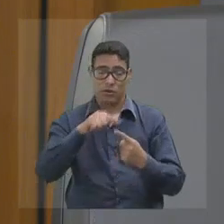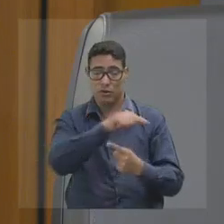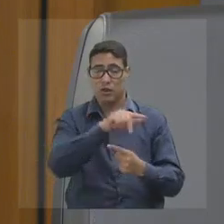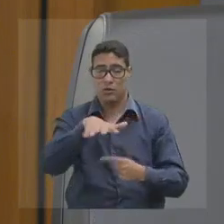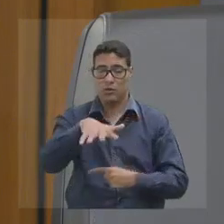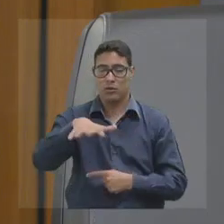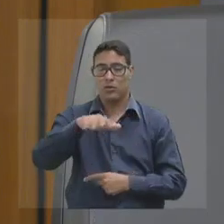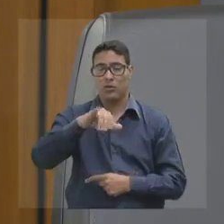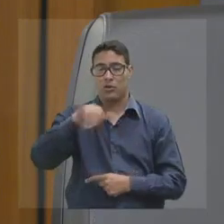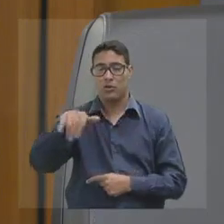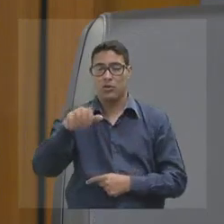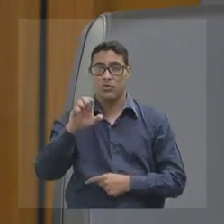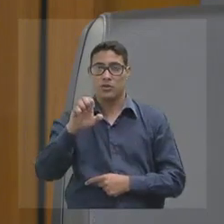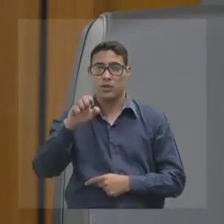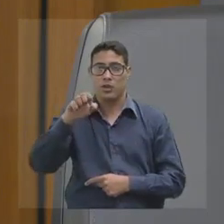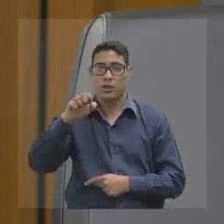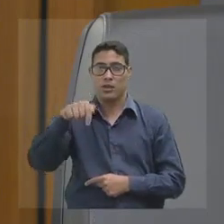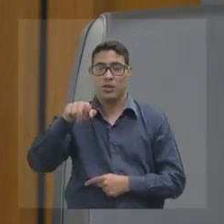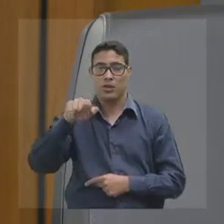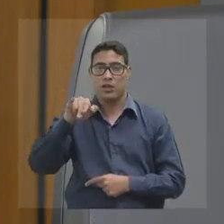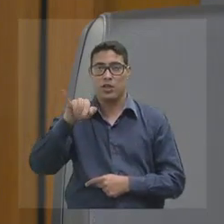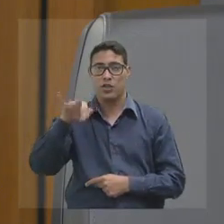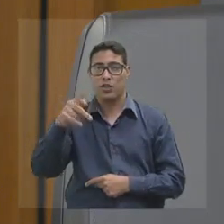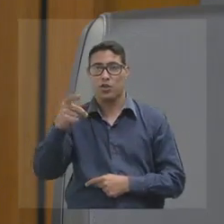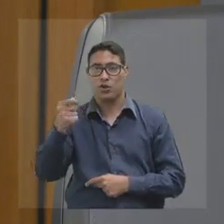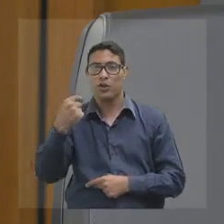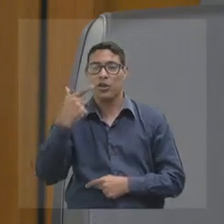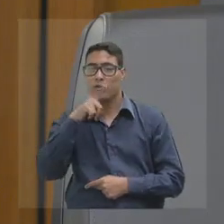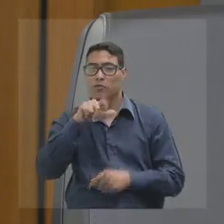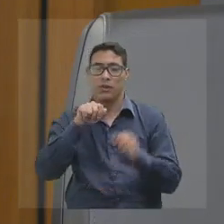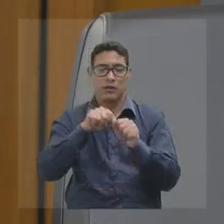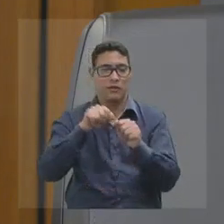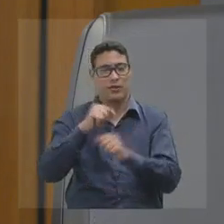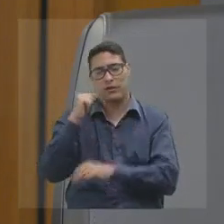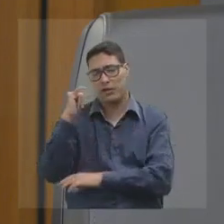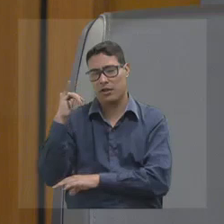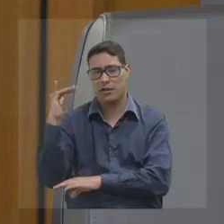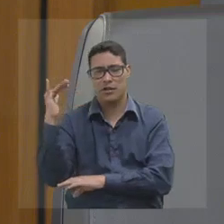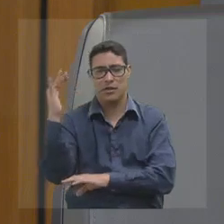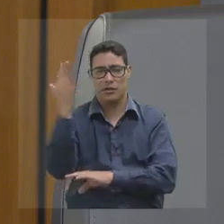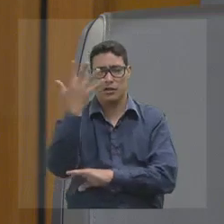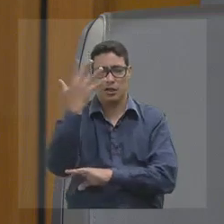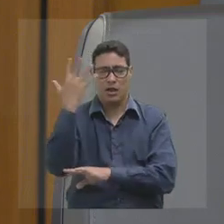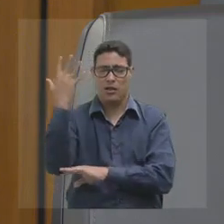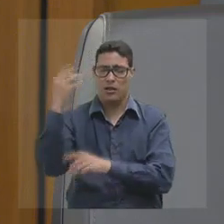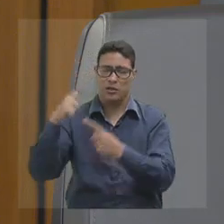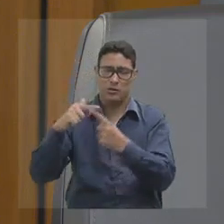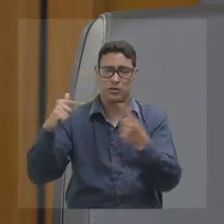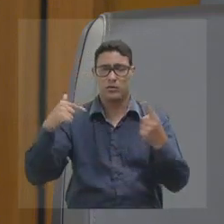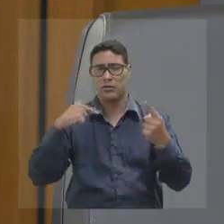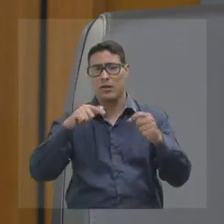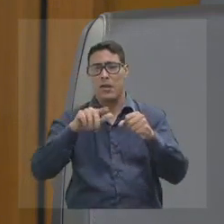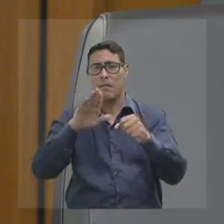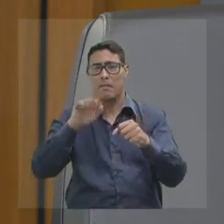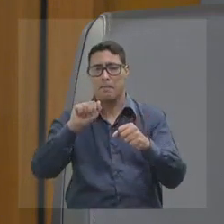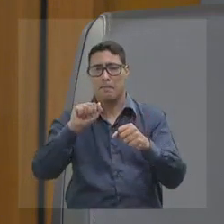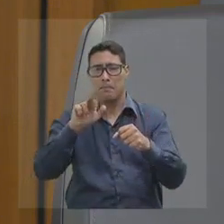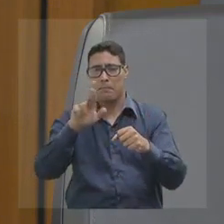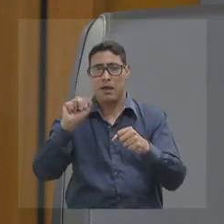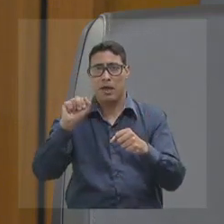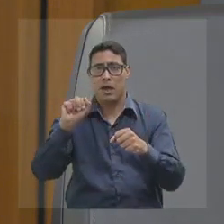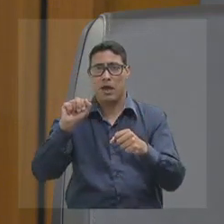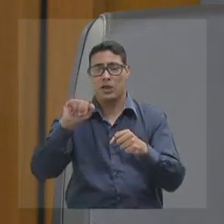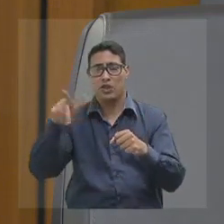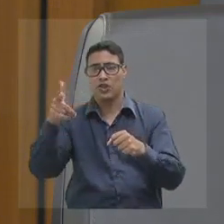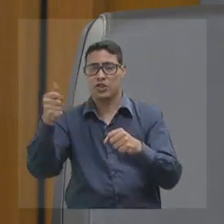tecnologia para produção de água é fundamental é sistema Agro Florestal é barrajinhas enfim nós não queremos só poço